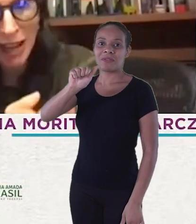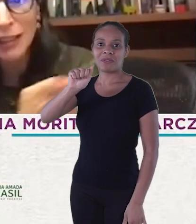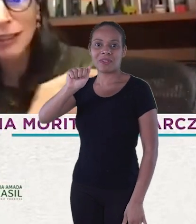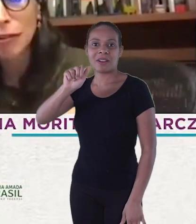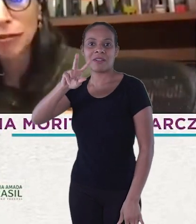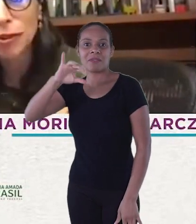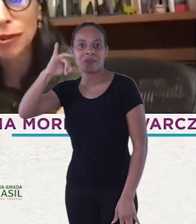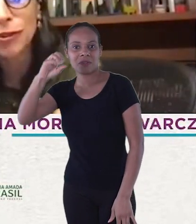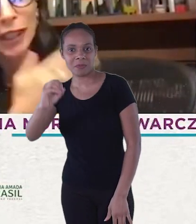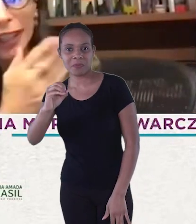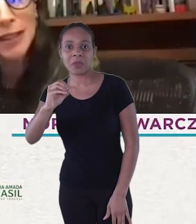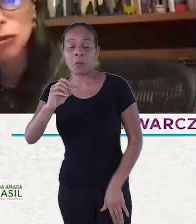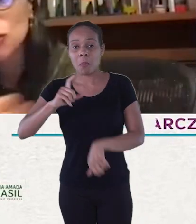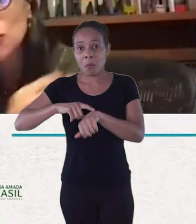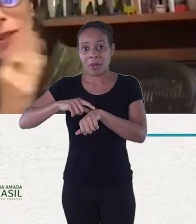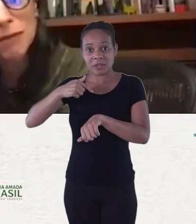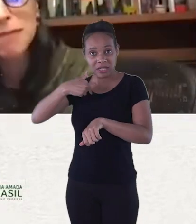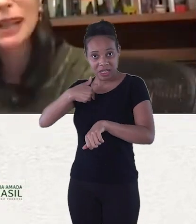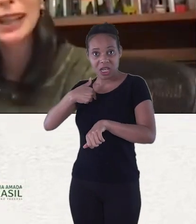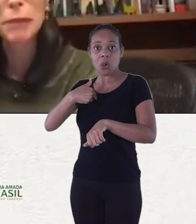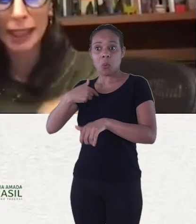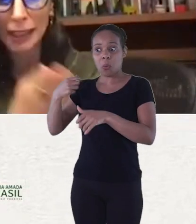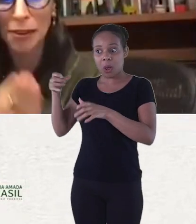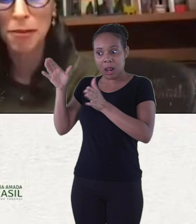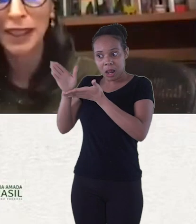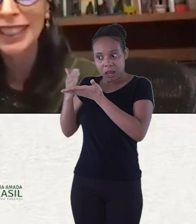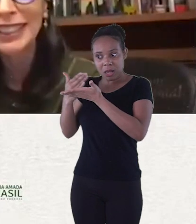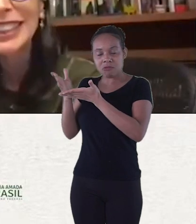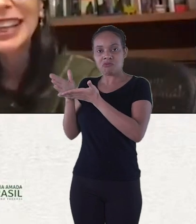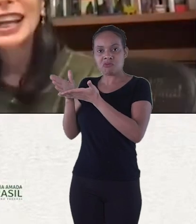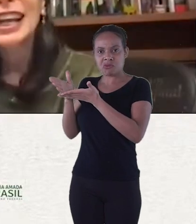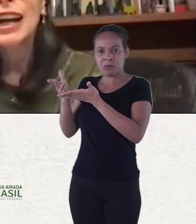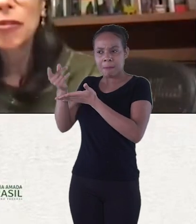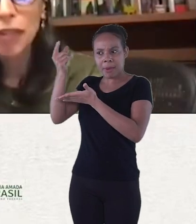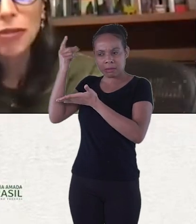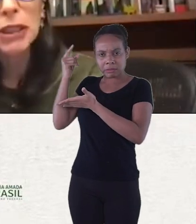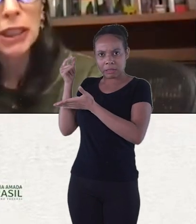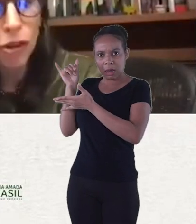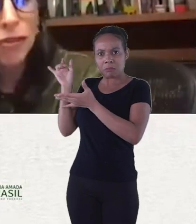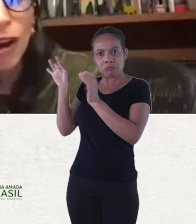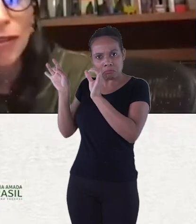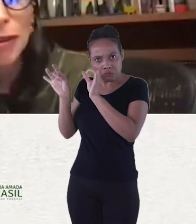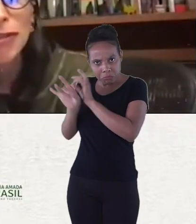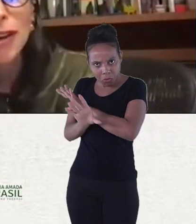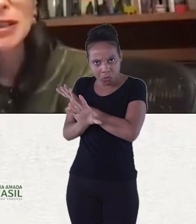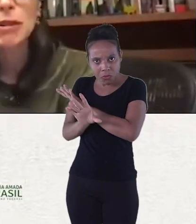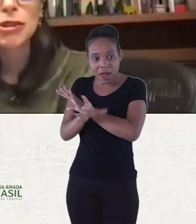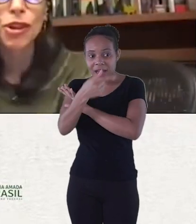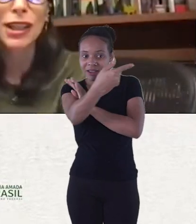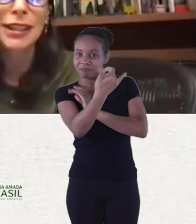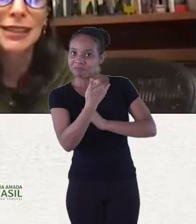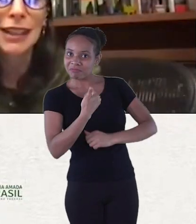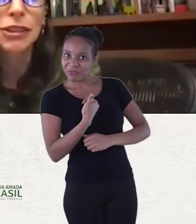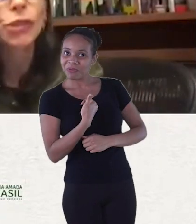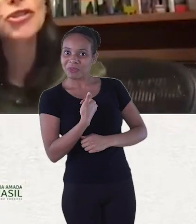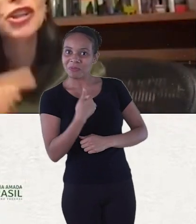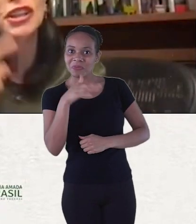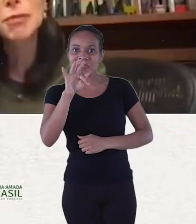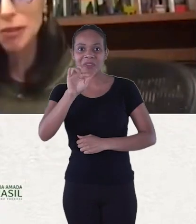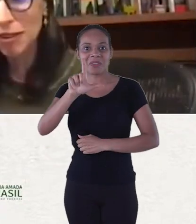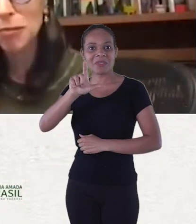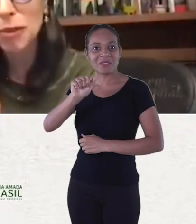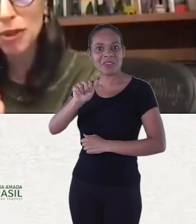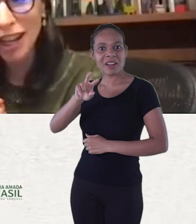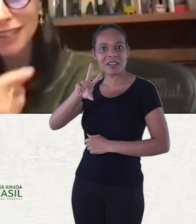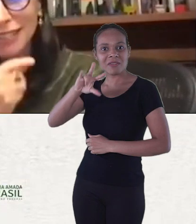Lília Schwartz está sentada em frente a prateleiras repletas de livros. O Flávio me ligou e falou, vamos fazer uma história da escravidão.